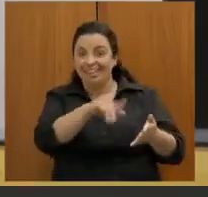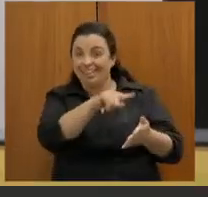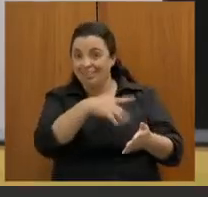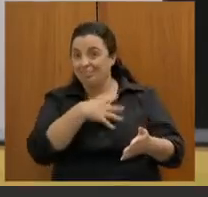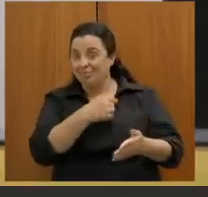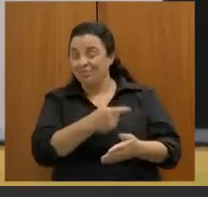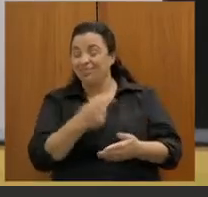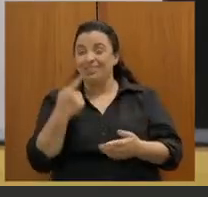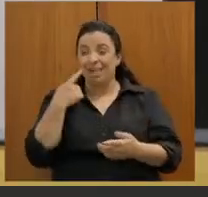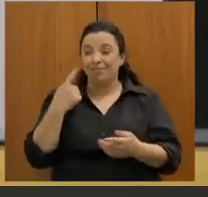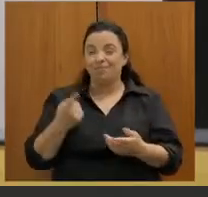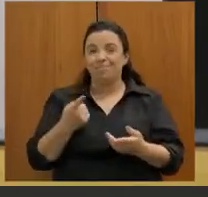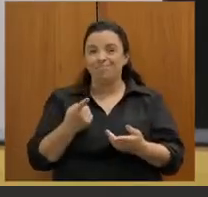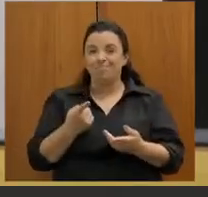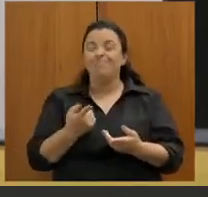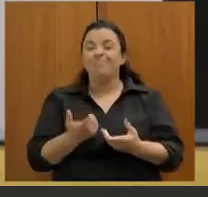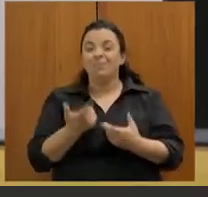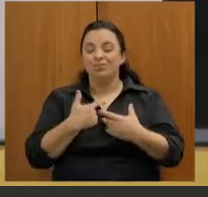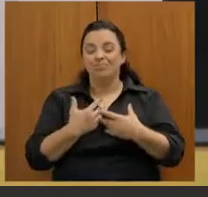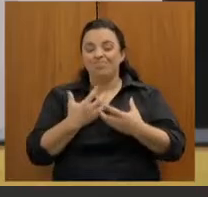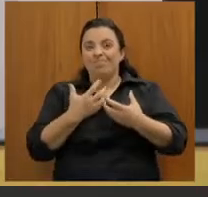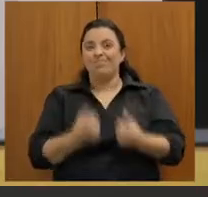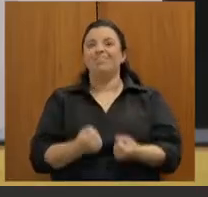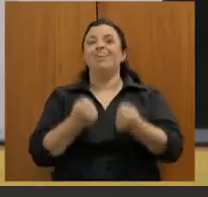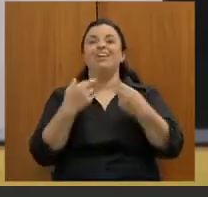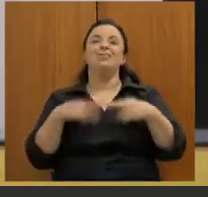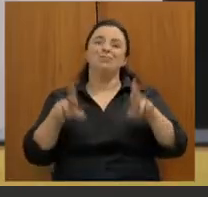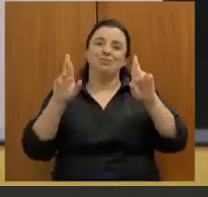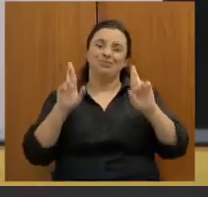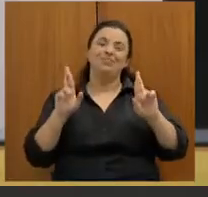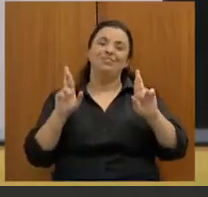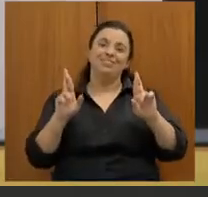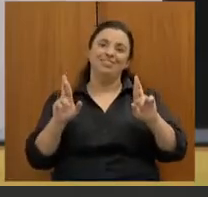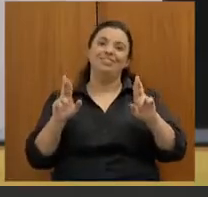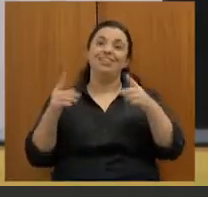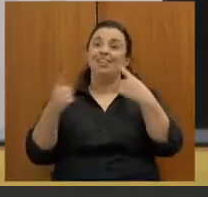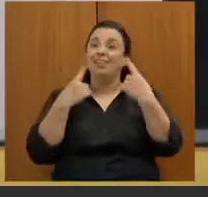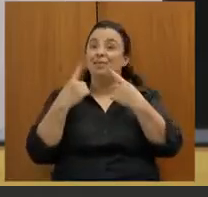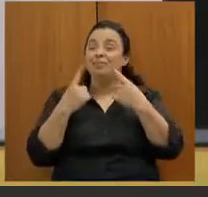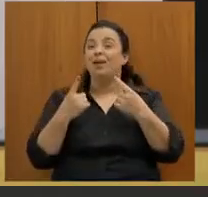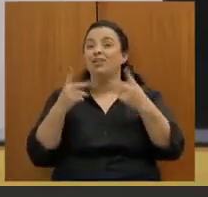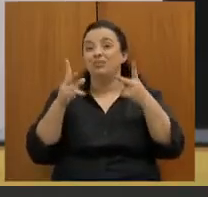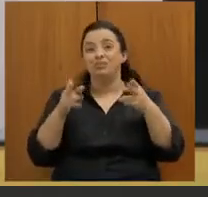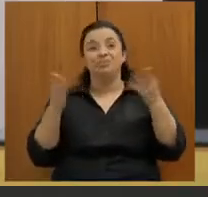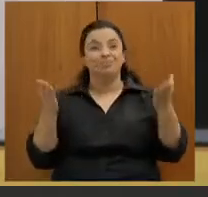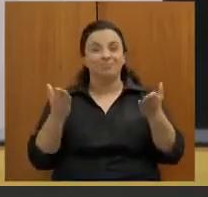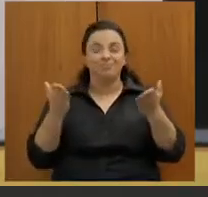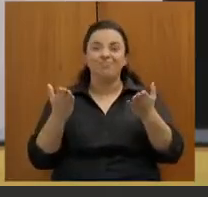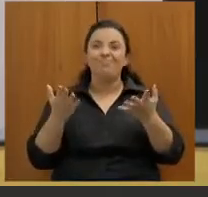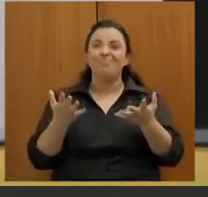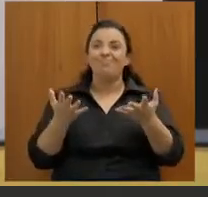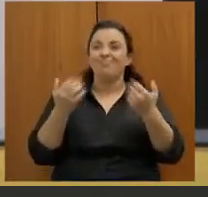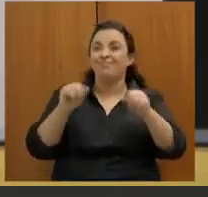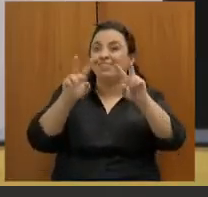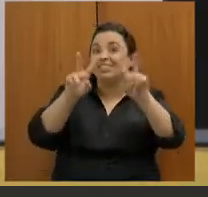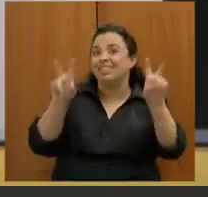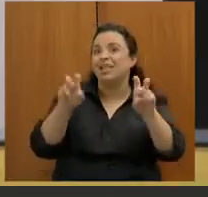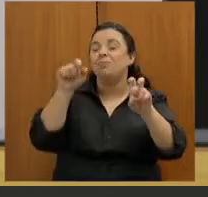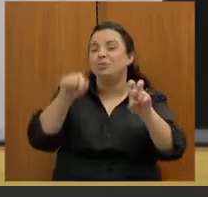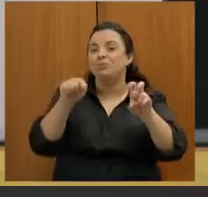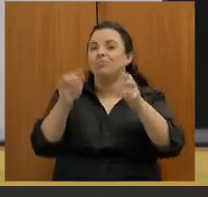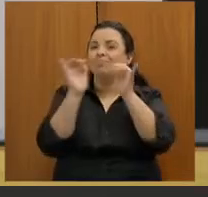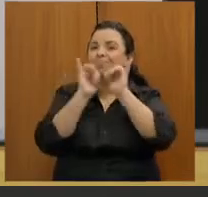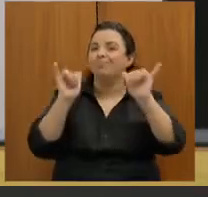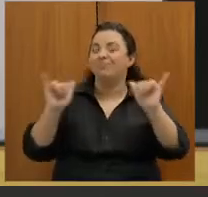tchau tu convoca a responsabilidade de fazer debate como esse de assumir Bandeiras como essa porque é muito grande